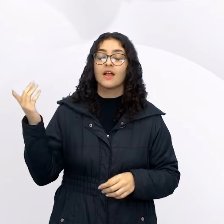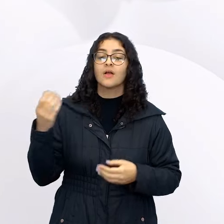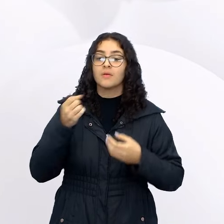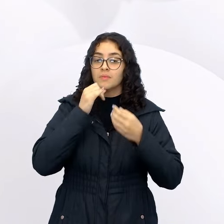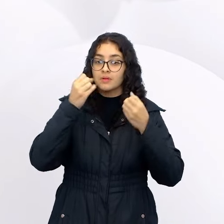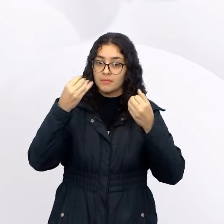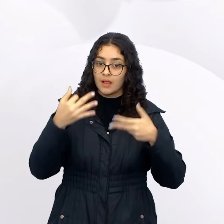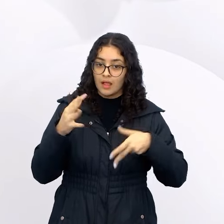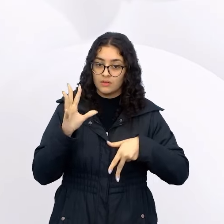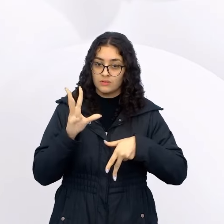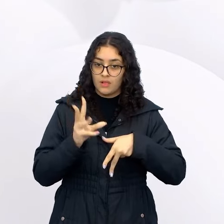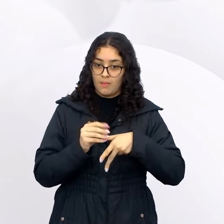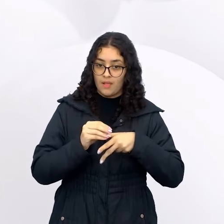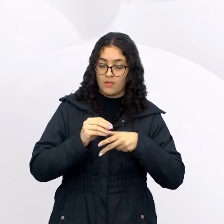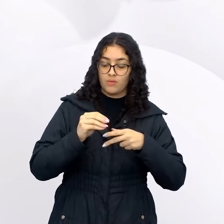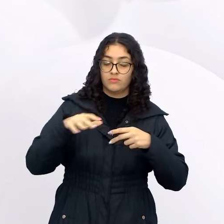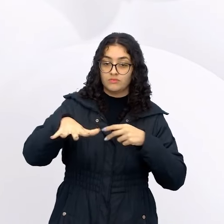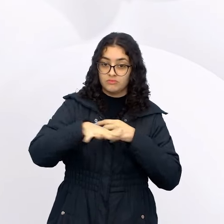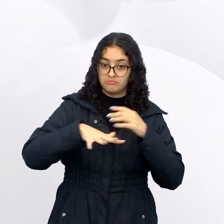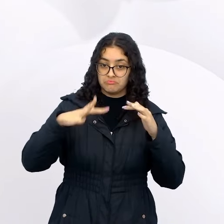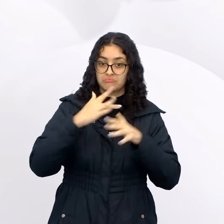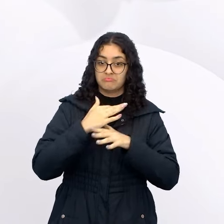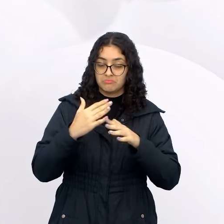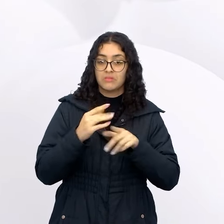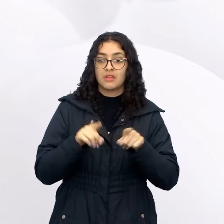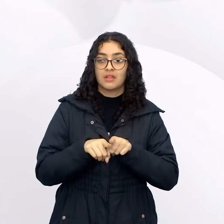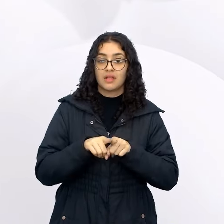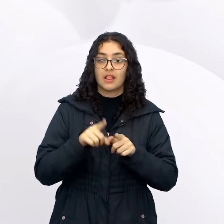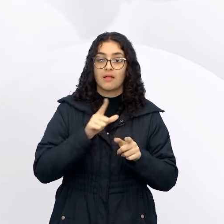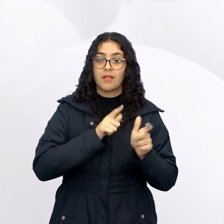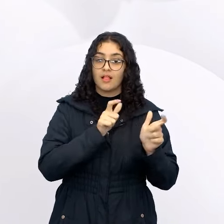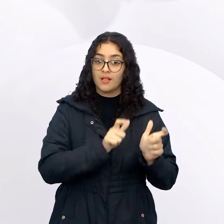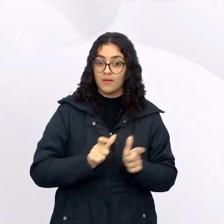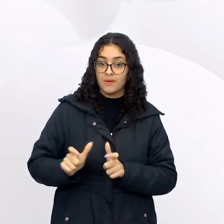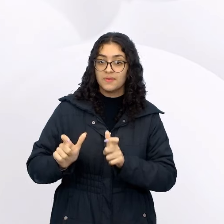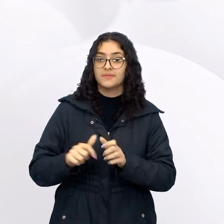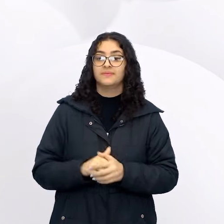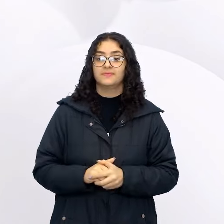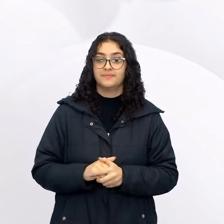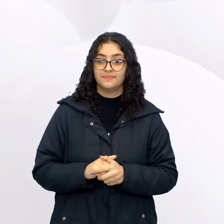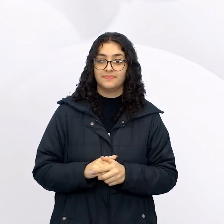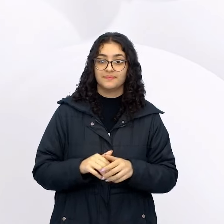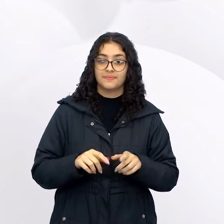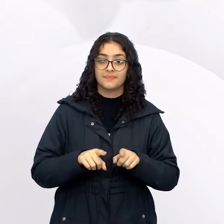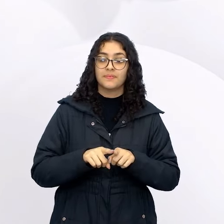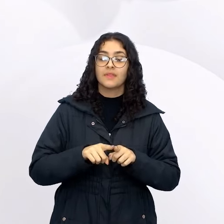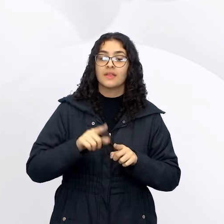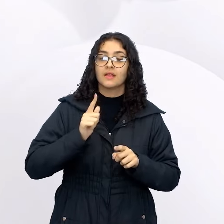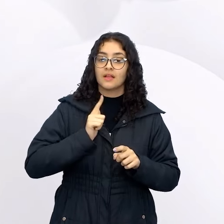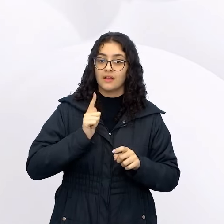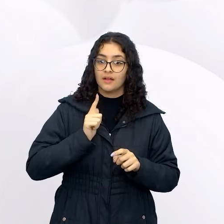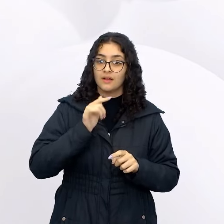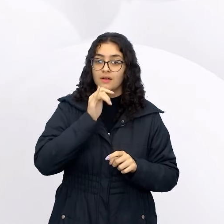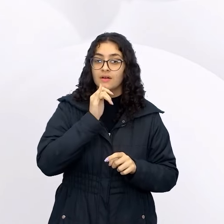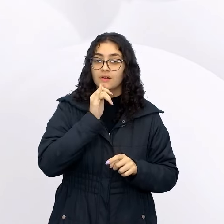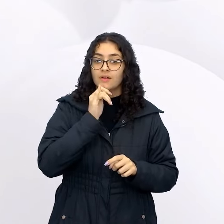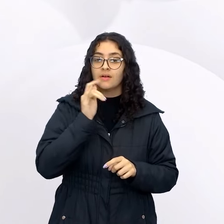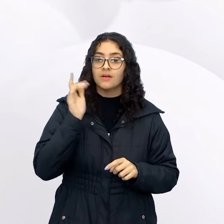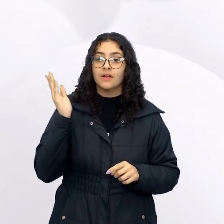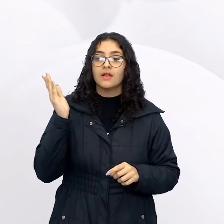em zoneamento ambiental, a gente também tem aí leis, né? Ó, criação de espaços territoriais